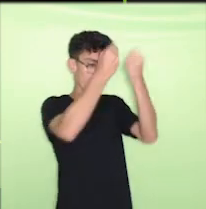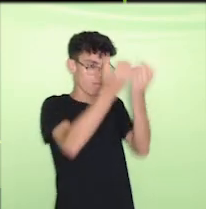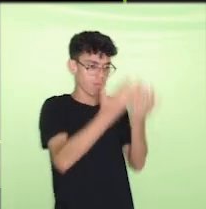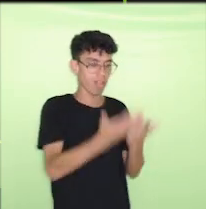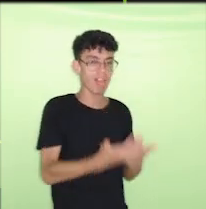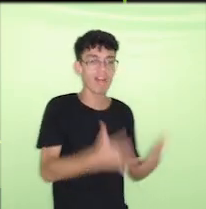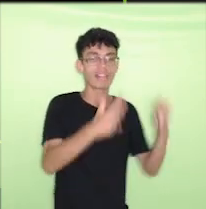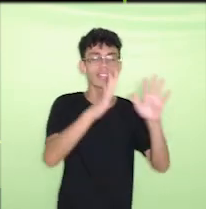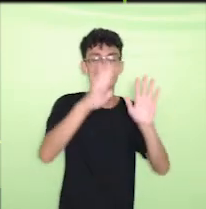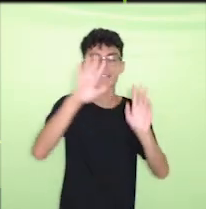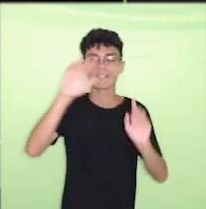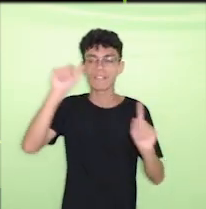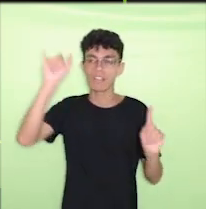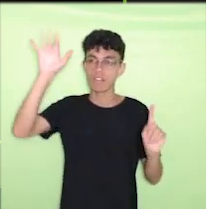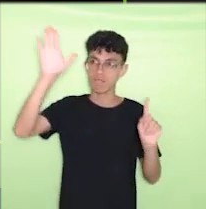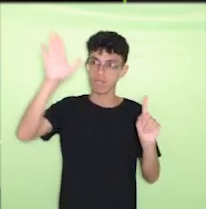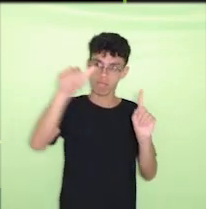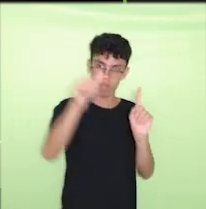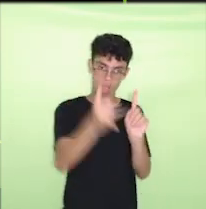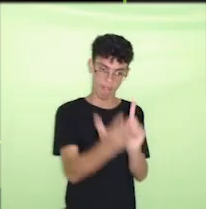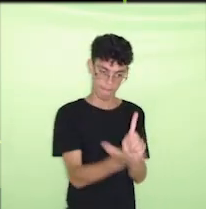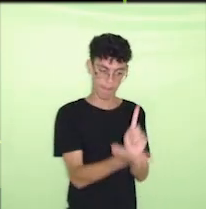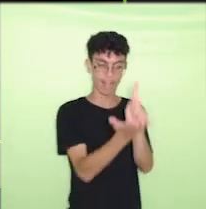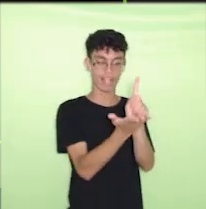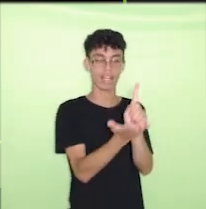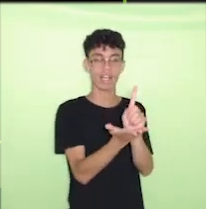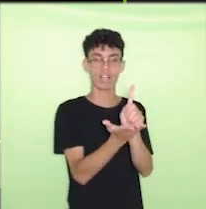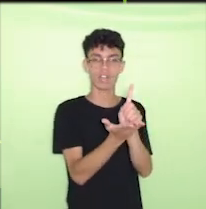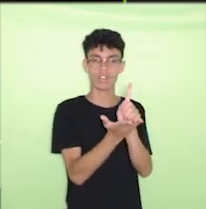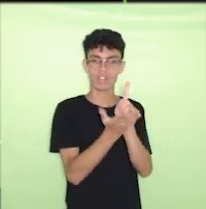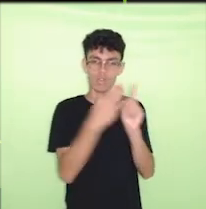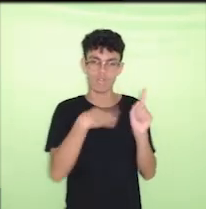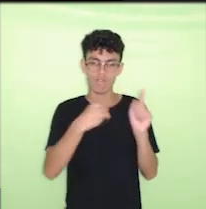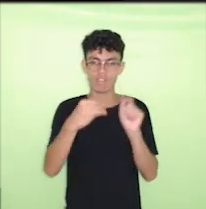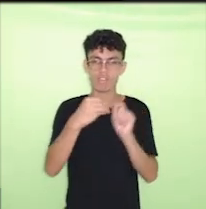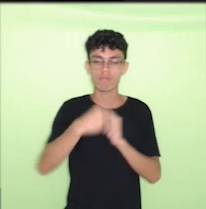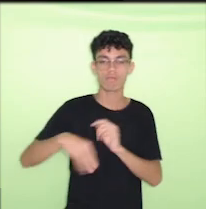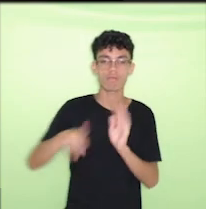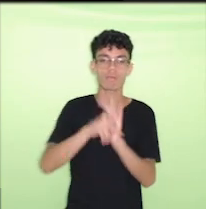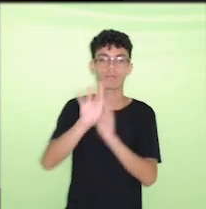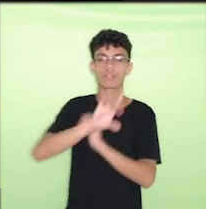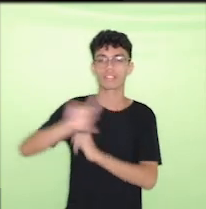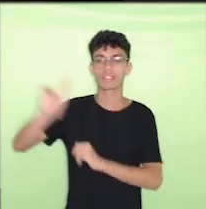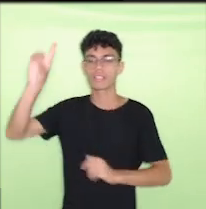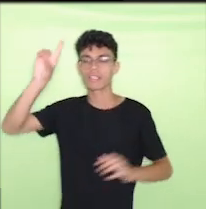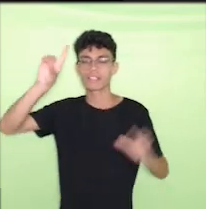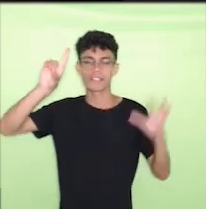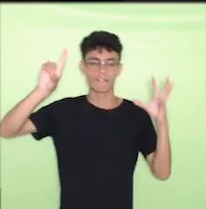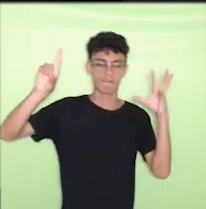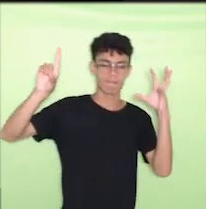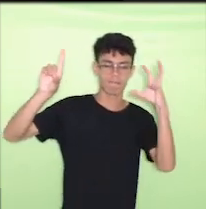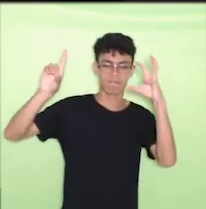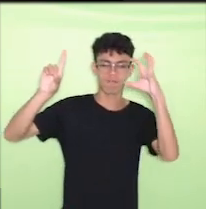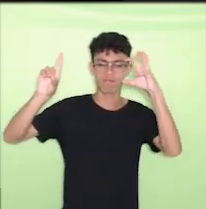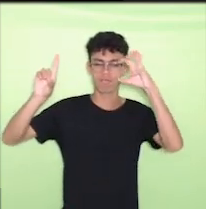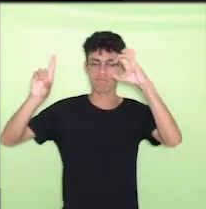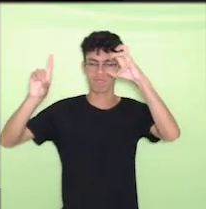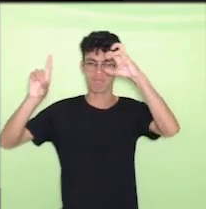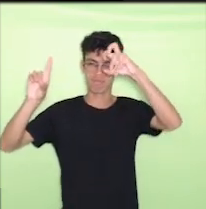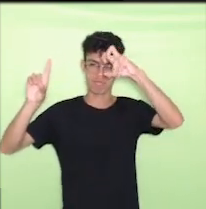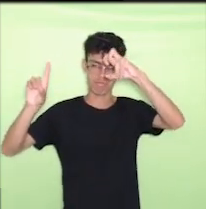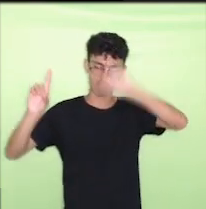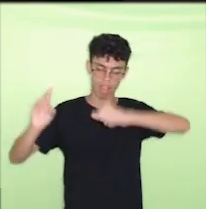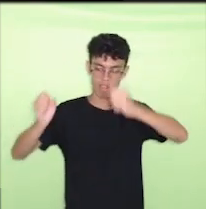cobrir-vos-á com a sua sombra, ele será chamado Filho de Deus. As trevas que podem descer sobre a cabeça